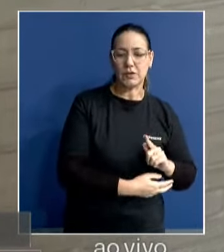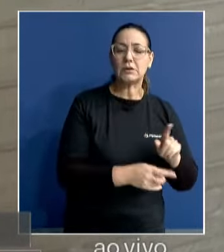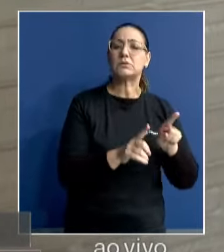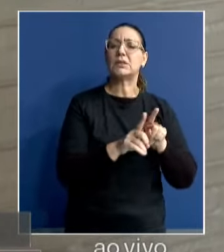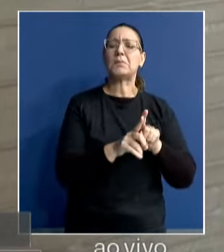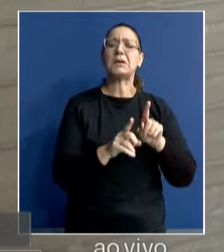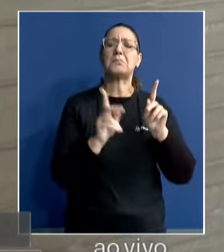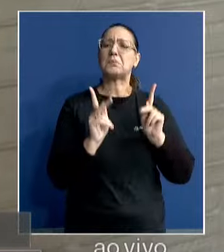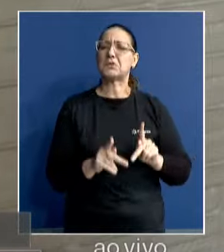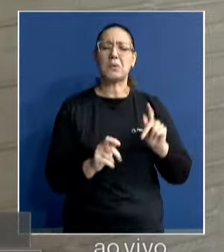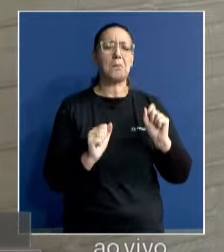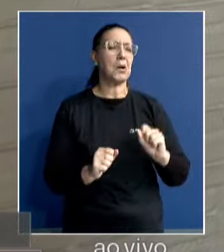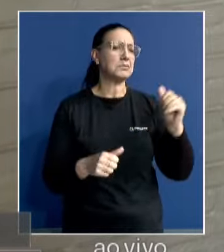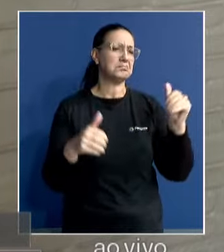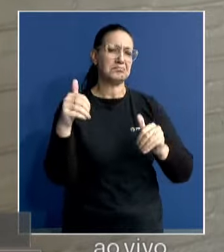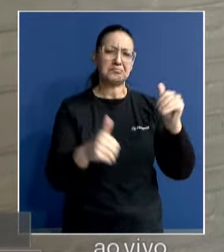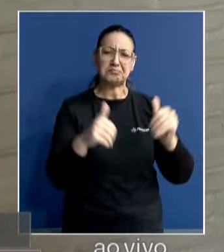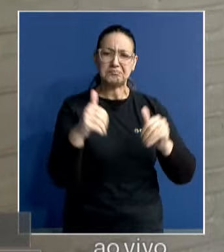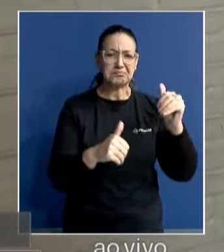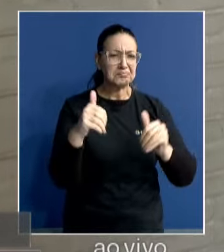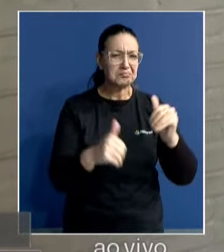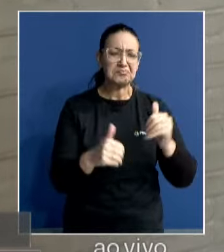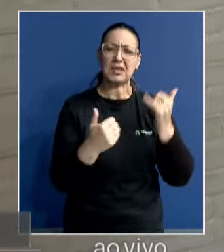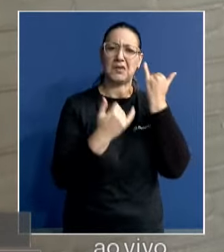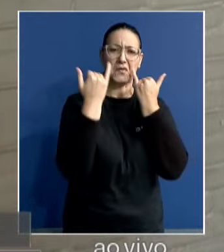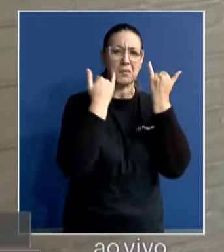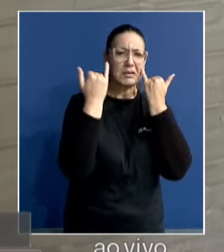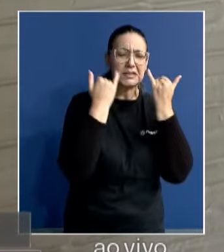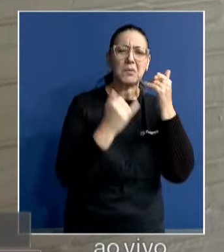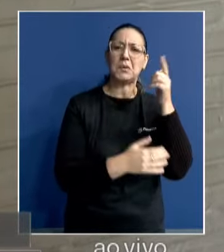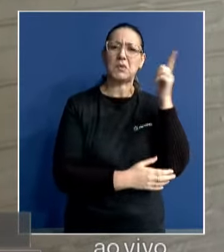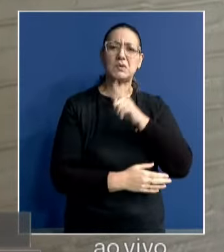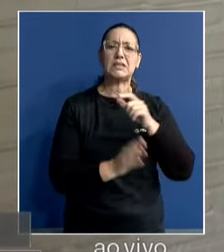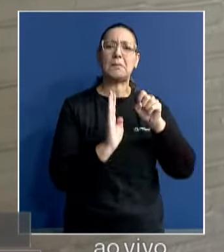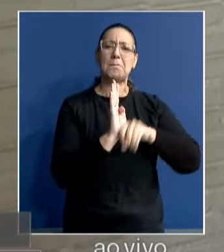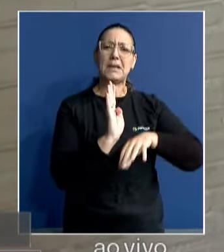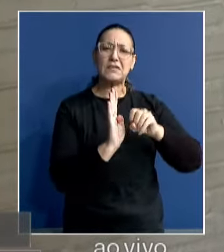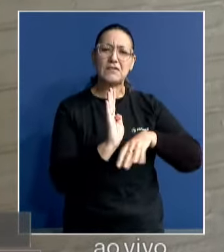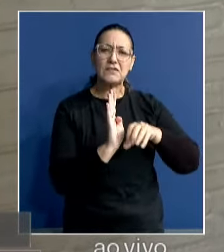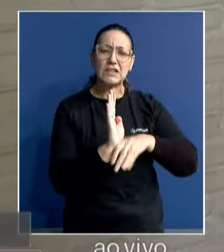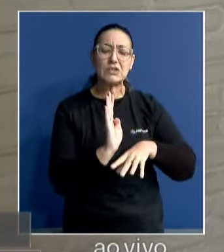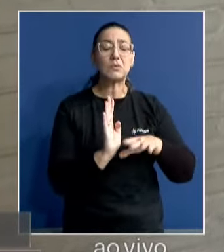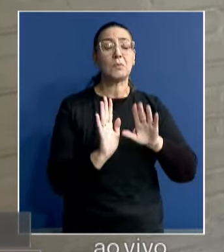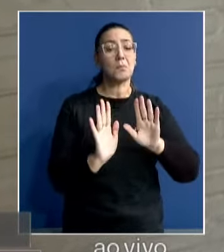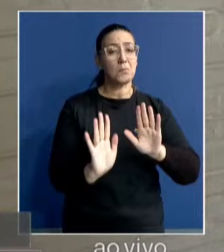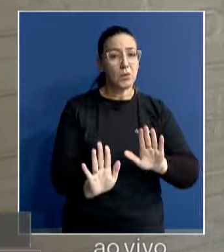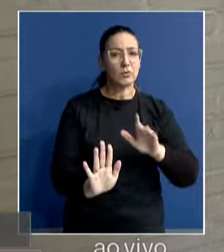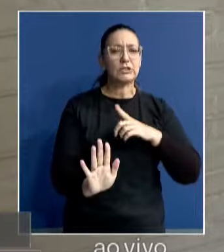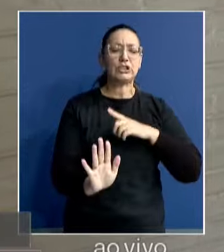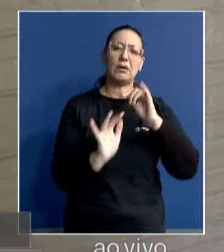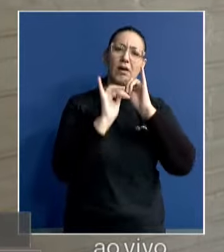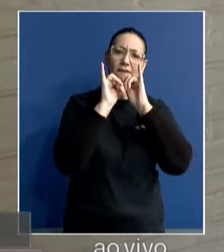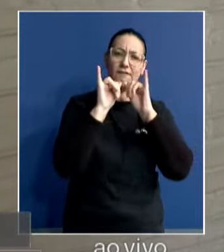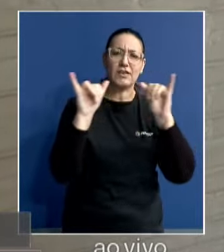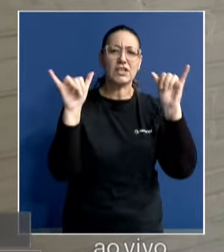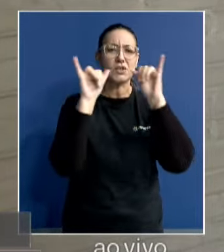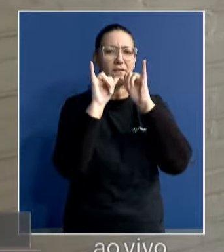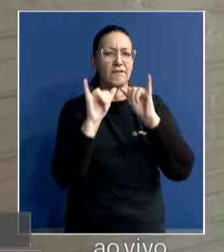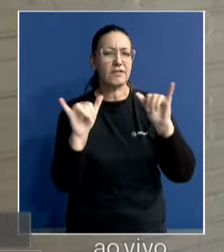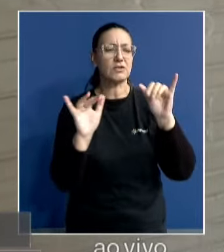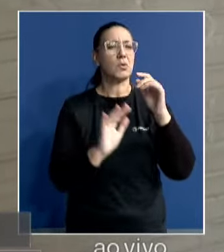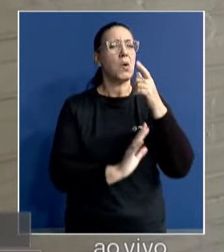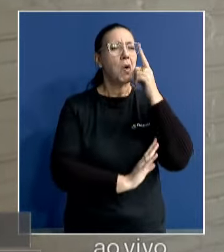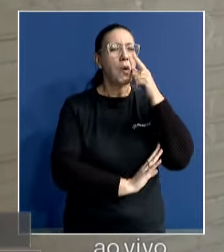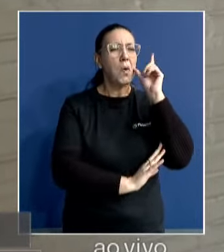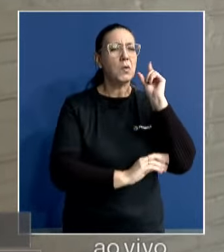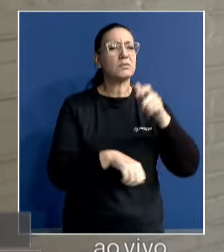aqui, podem se cadastrar nesse local para receber auxílios do governo do estado. Então tudo isso se faz através de um microfone. O que teria acontecido é que ontem, por volta